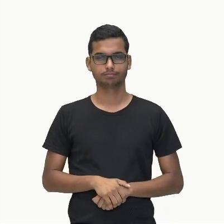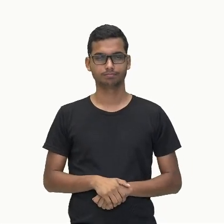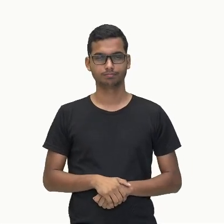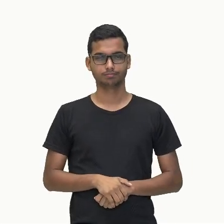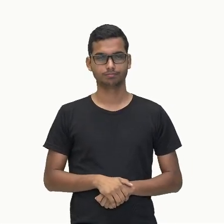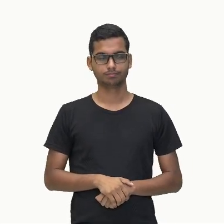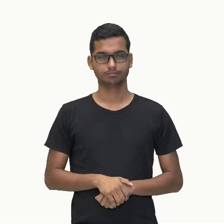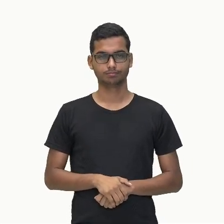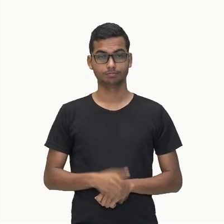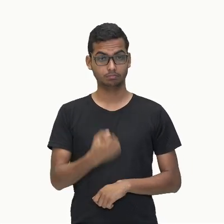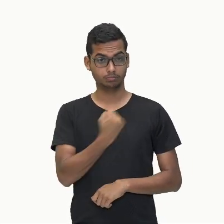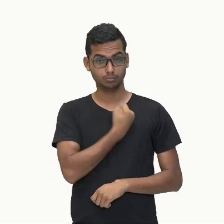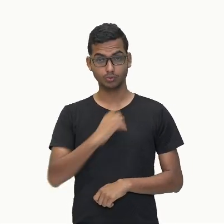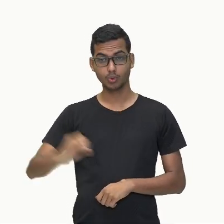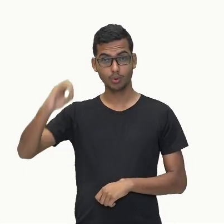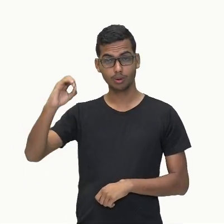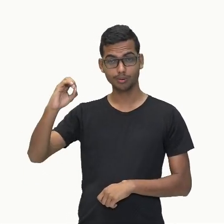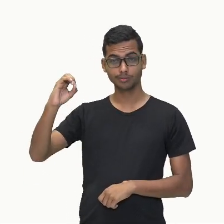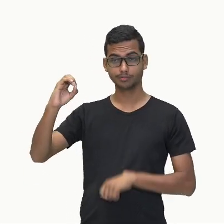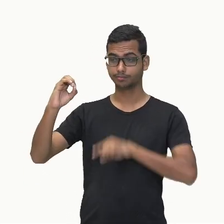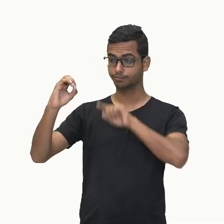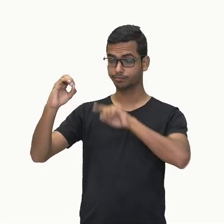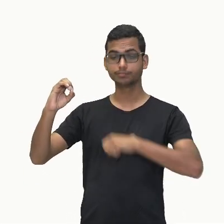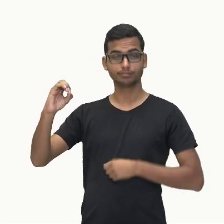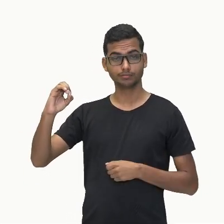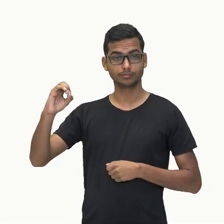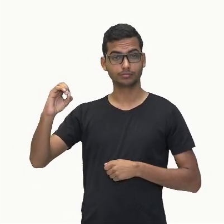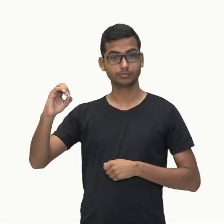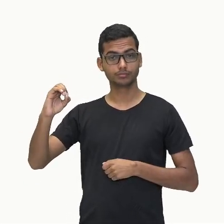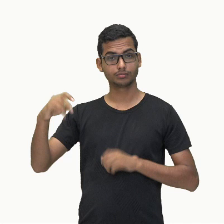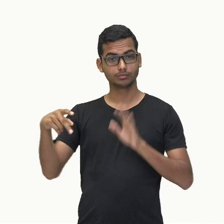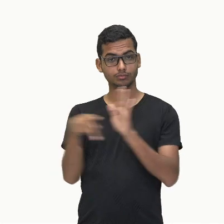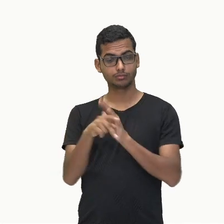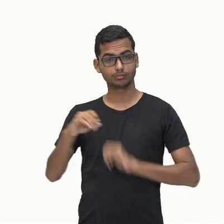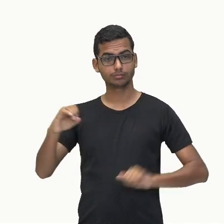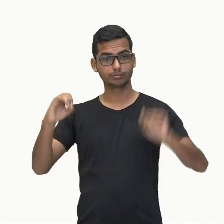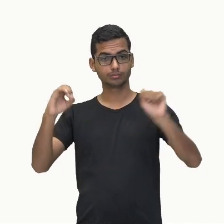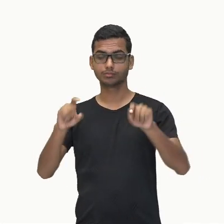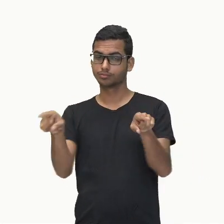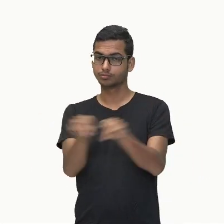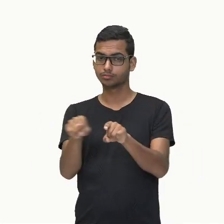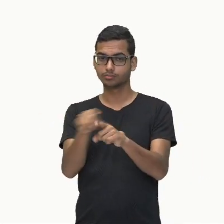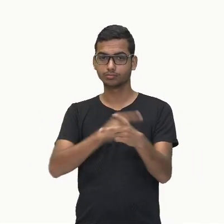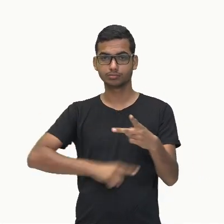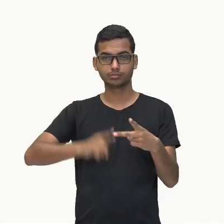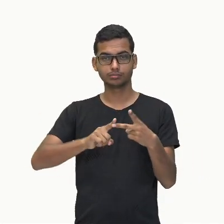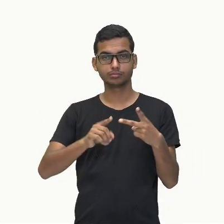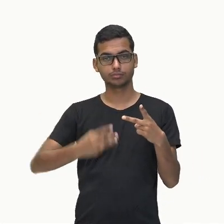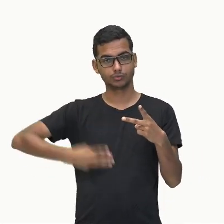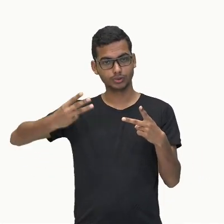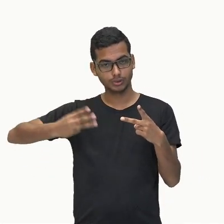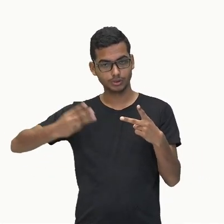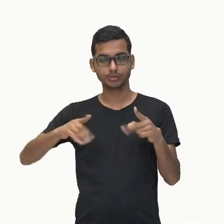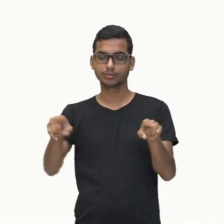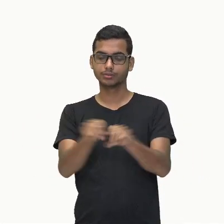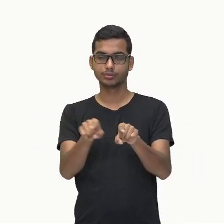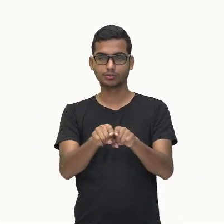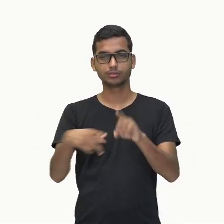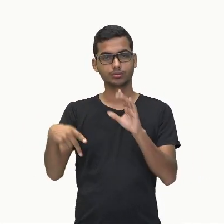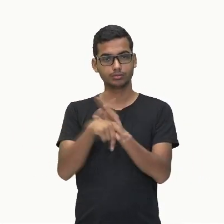O 0, ele está presente aqui no conjunto A. O 3 também está presente no conjunto